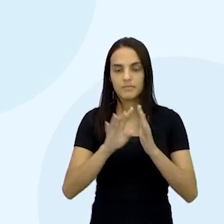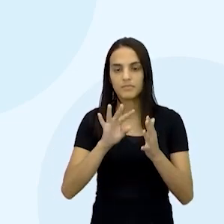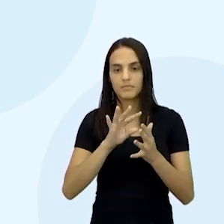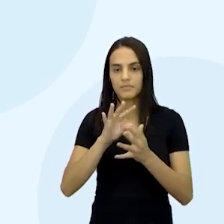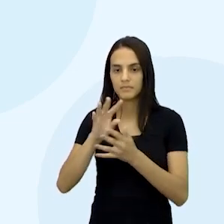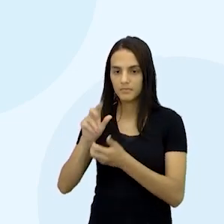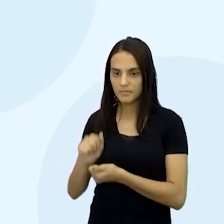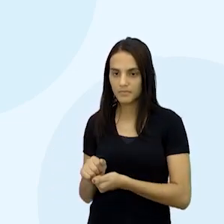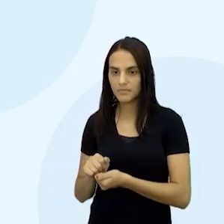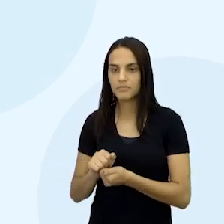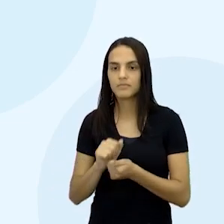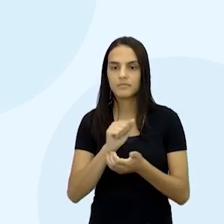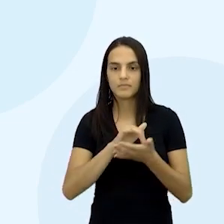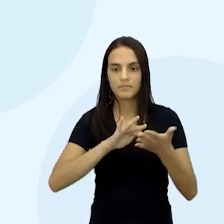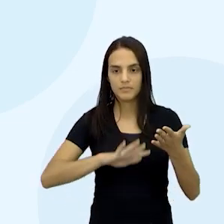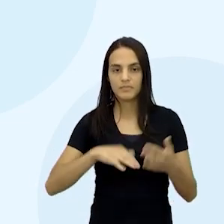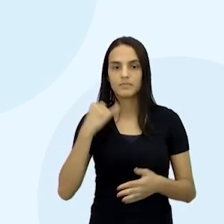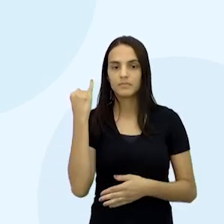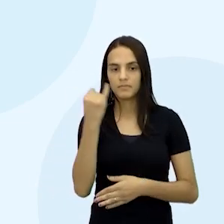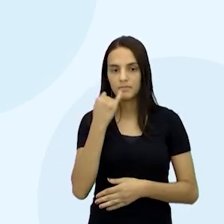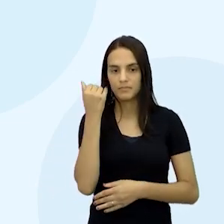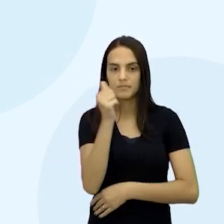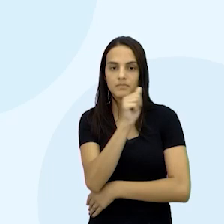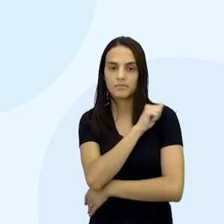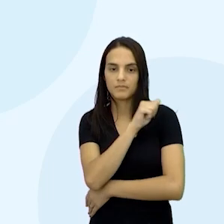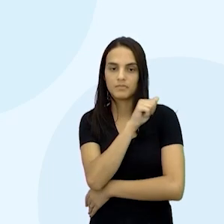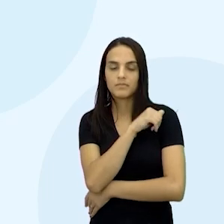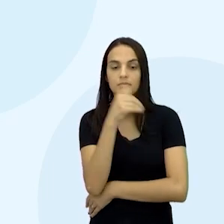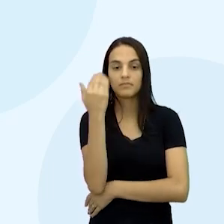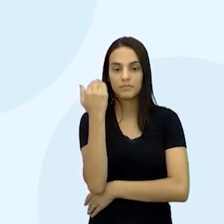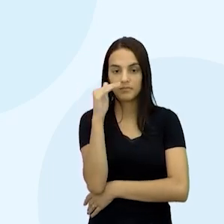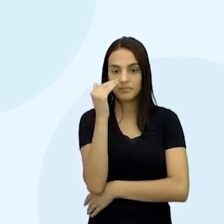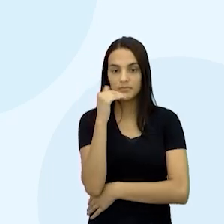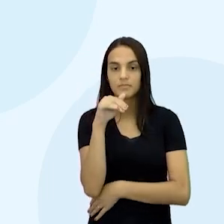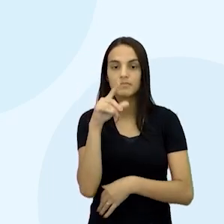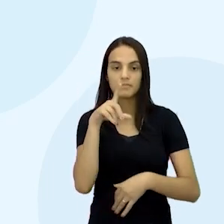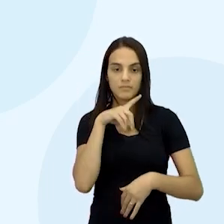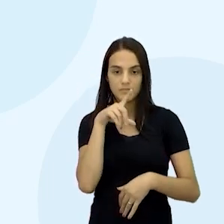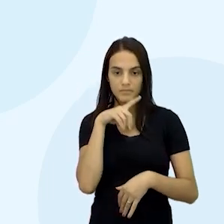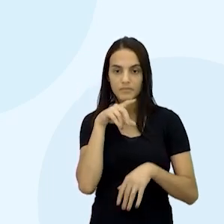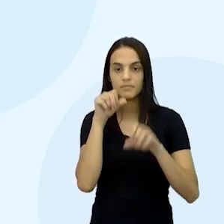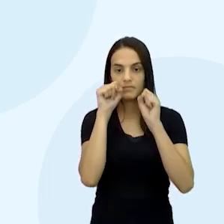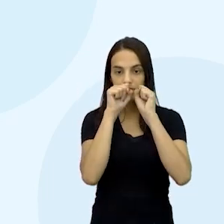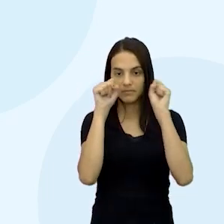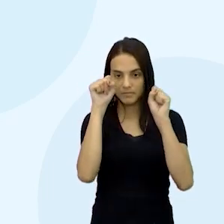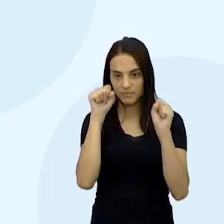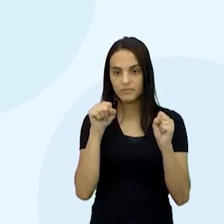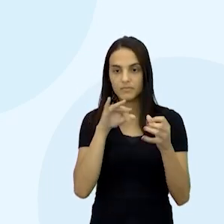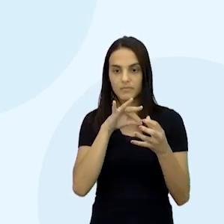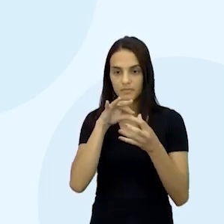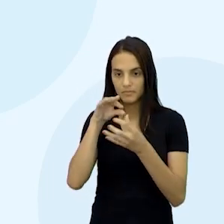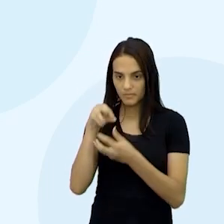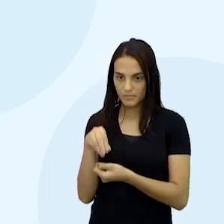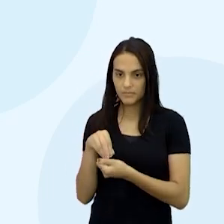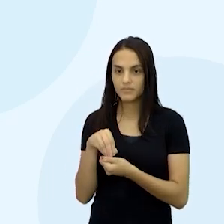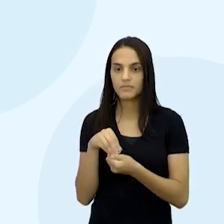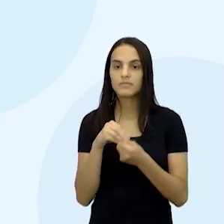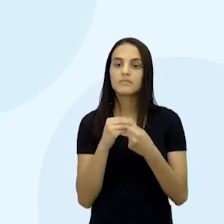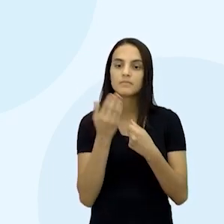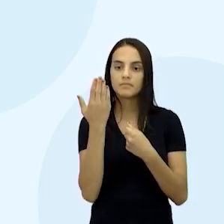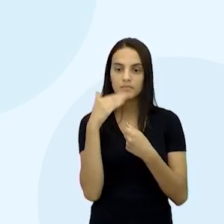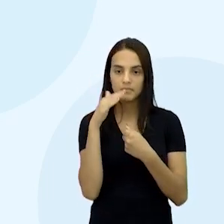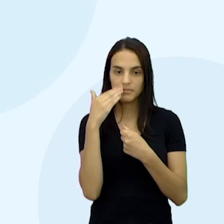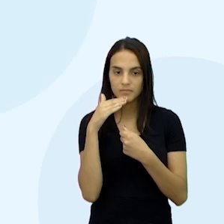Terra. Para essa atividade é importante que os estudantes entendam que existe um sistema terrestre que